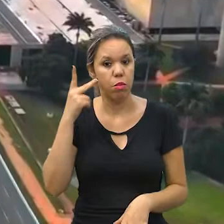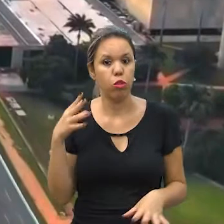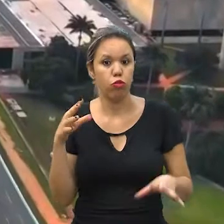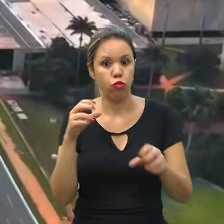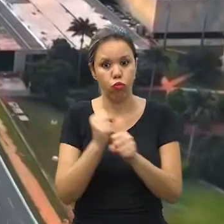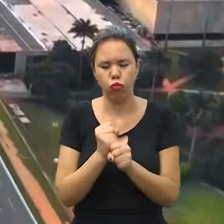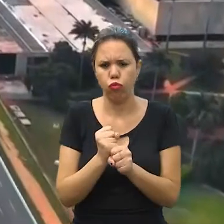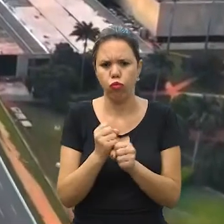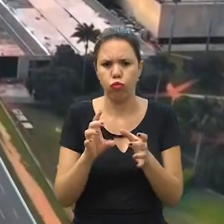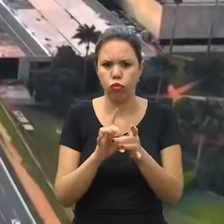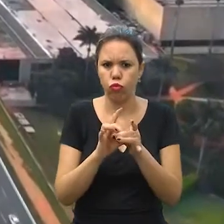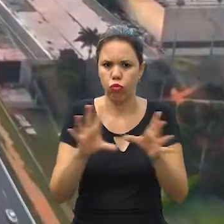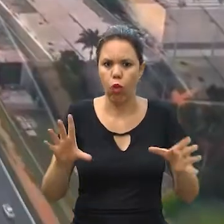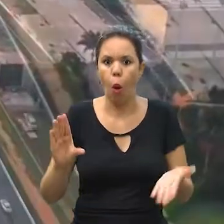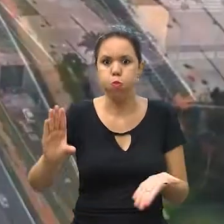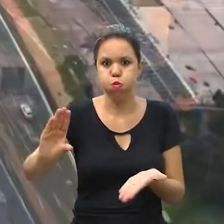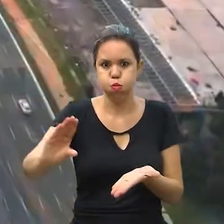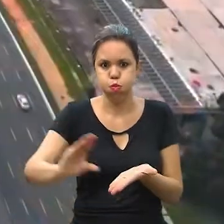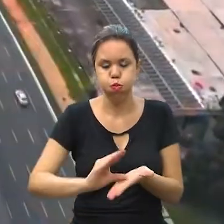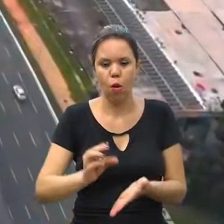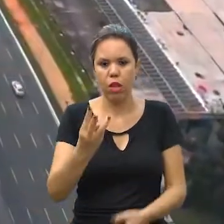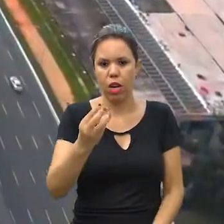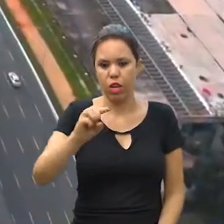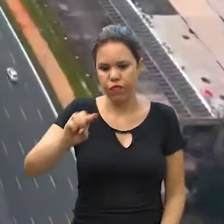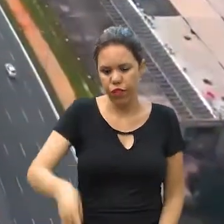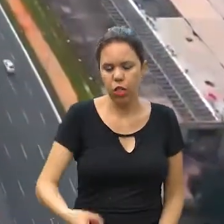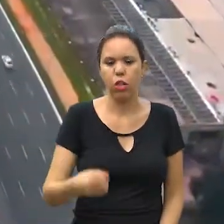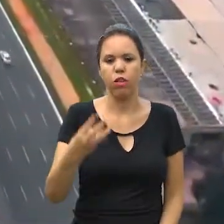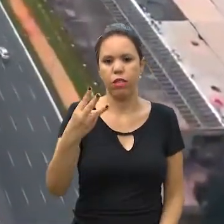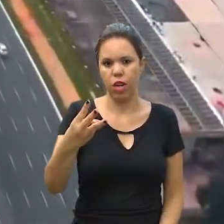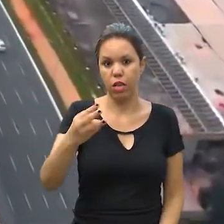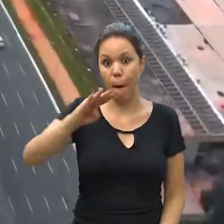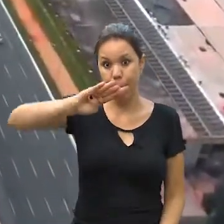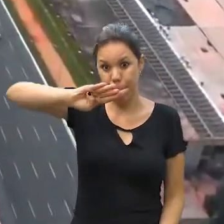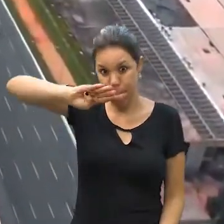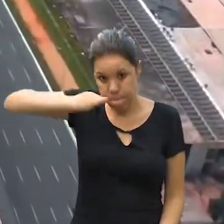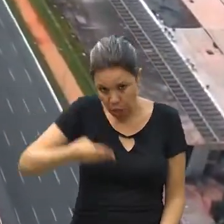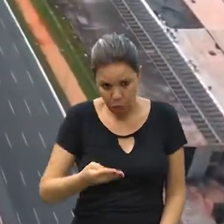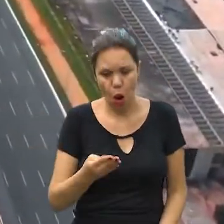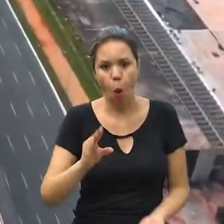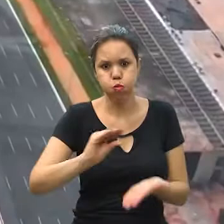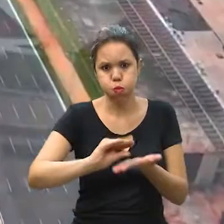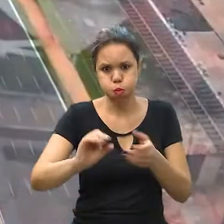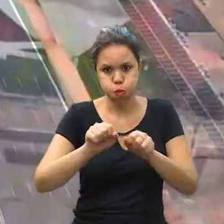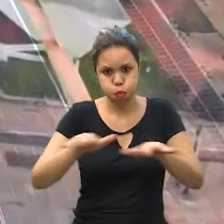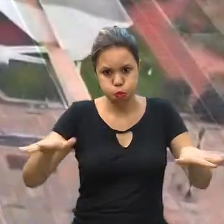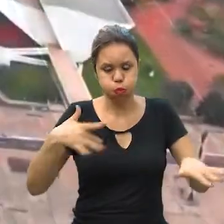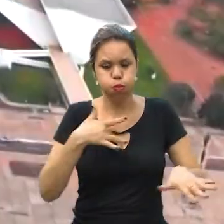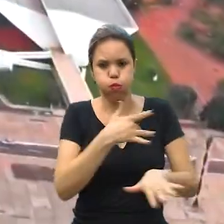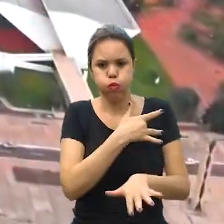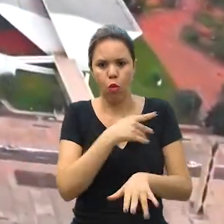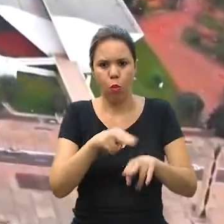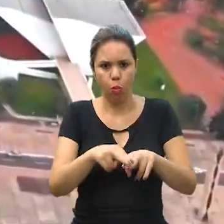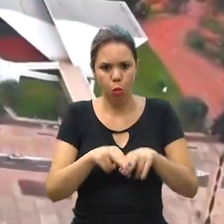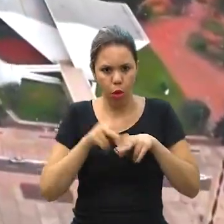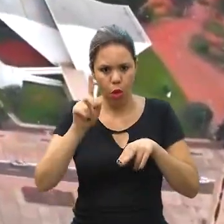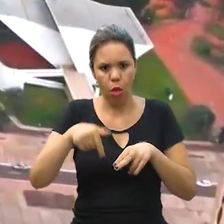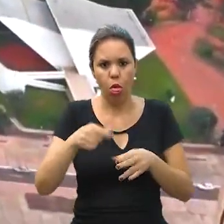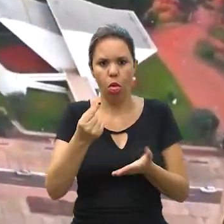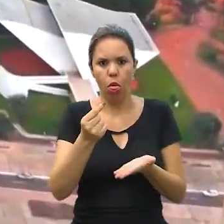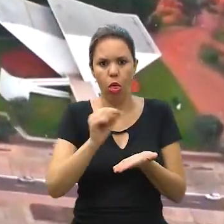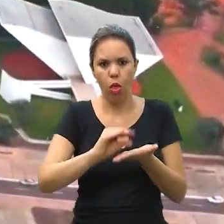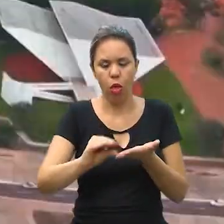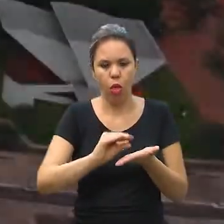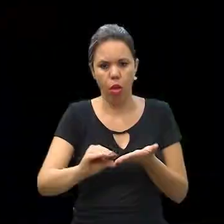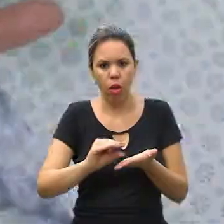Paulo, juntos, dispõem de um montante de 3,3 bilhões para serem distribuídos à saúde por meio